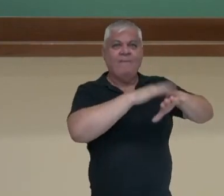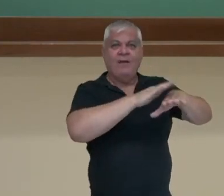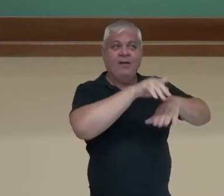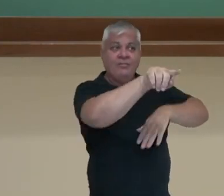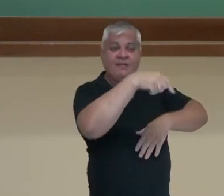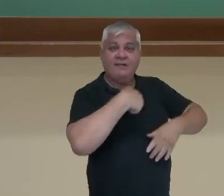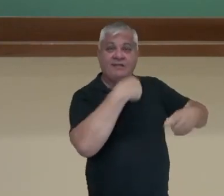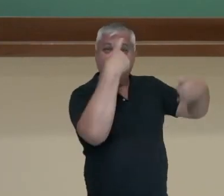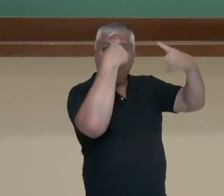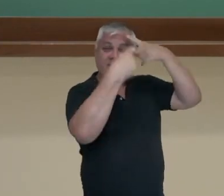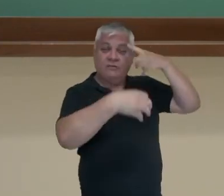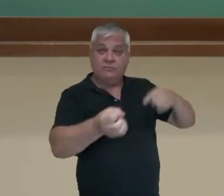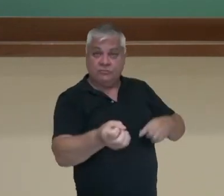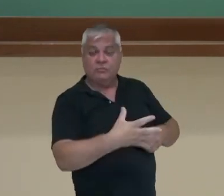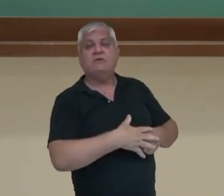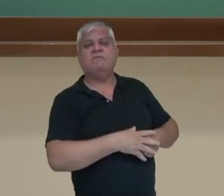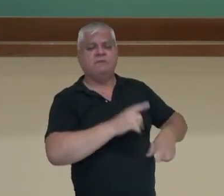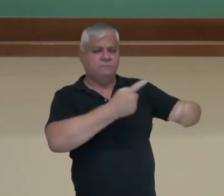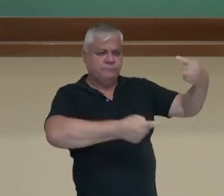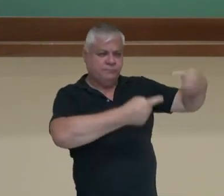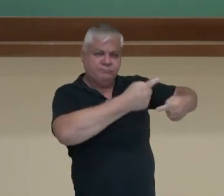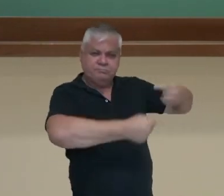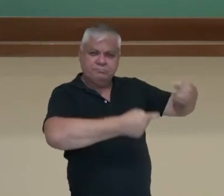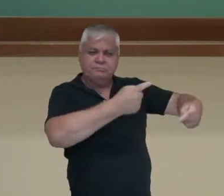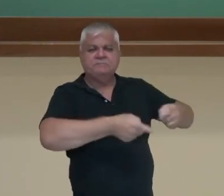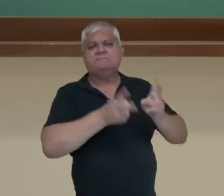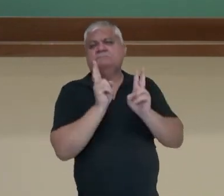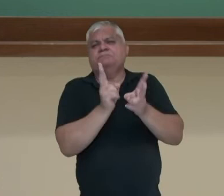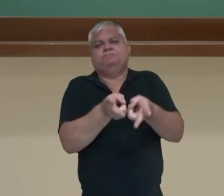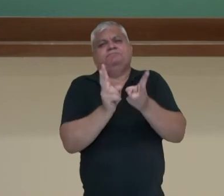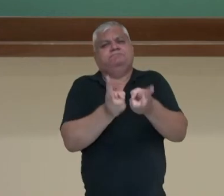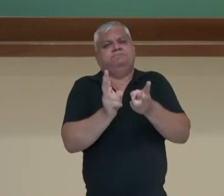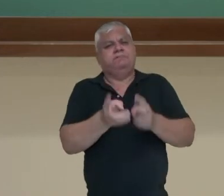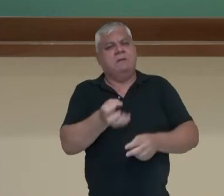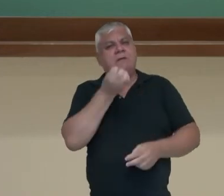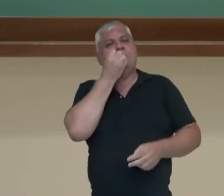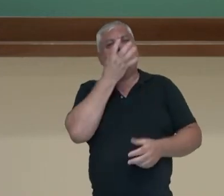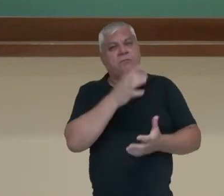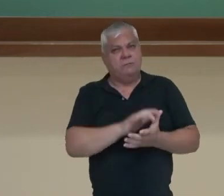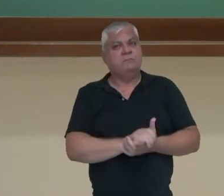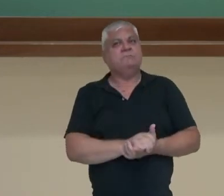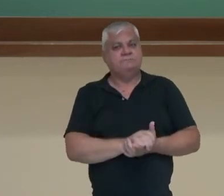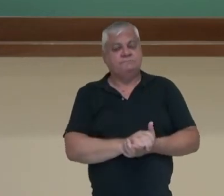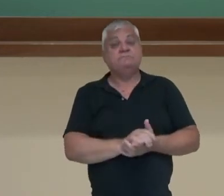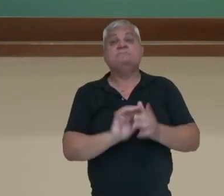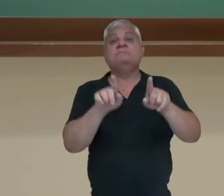novidade para mim? Então, esse debate de ideias, ele sempre é muito bom, né? Assim